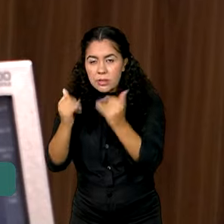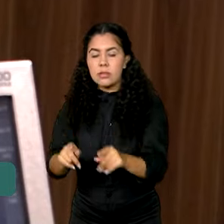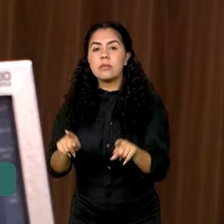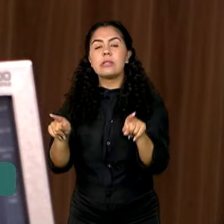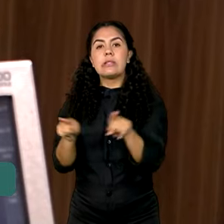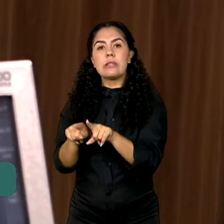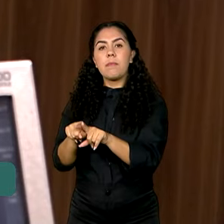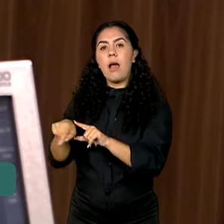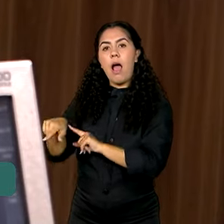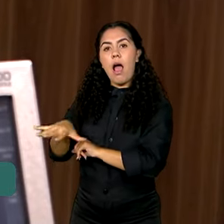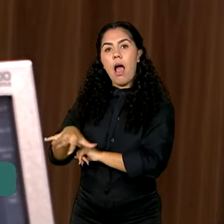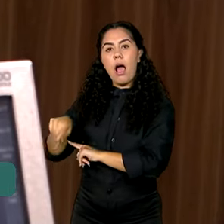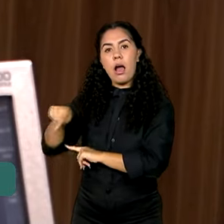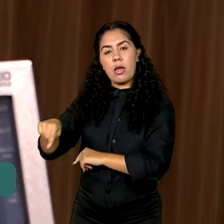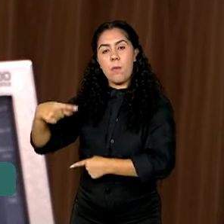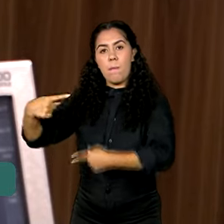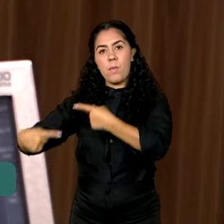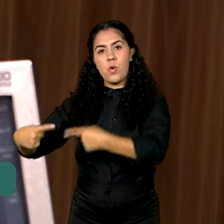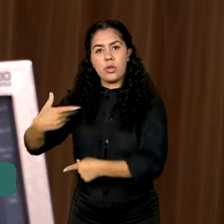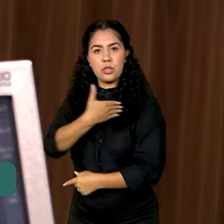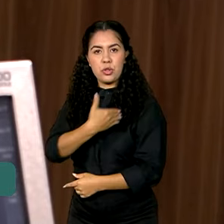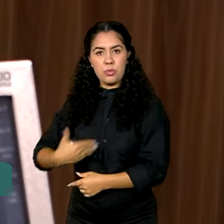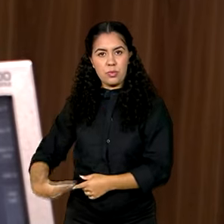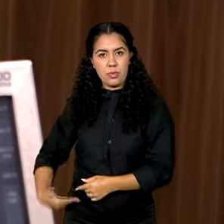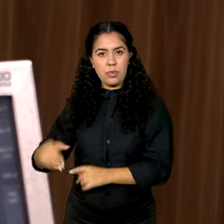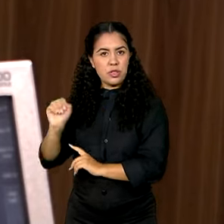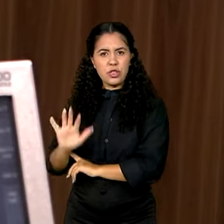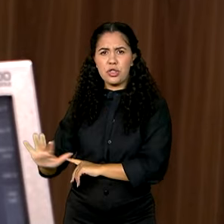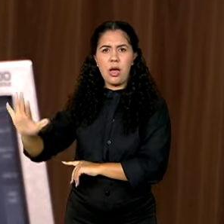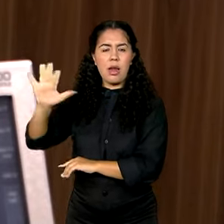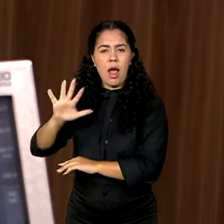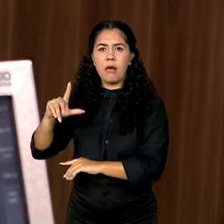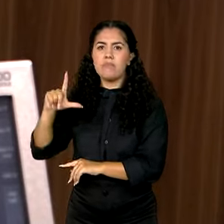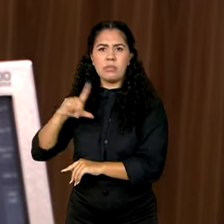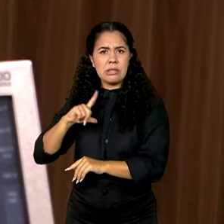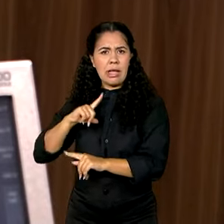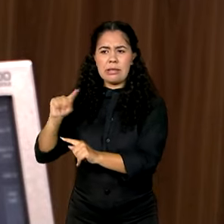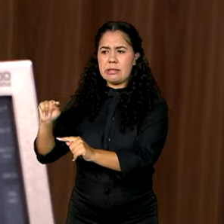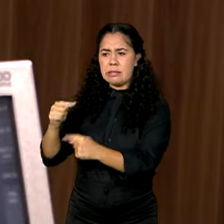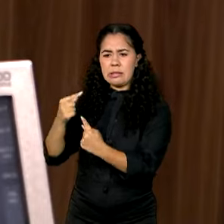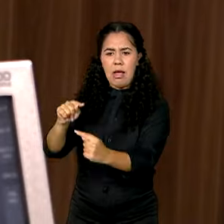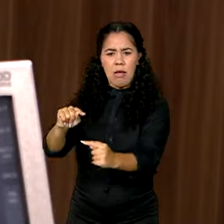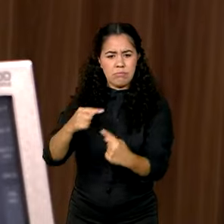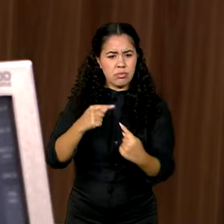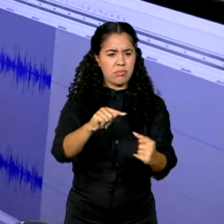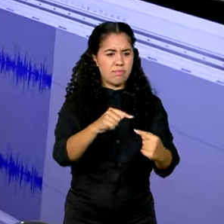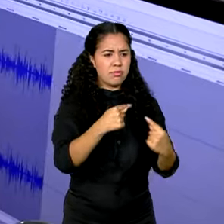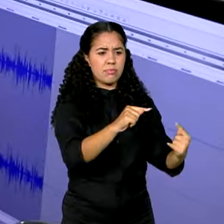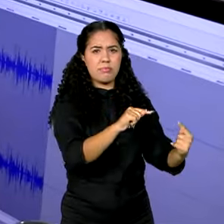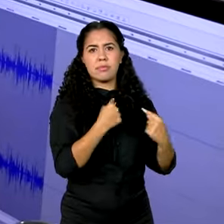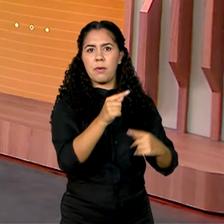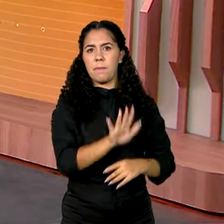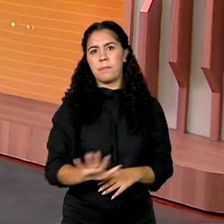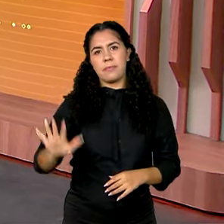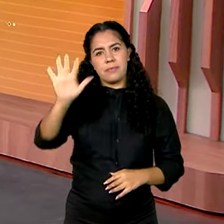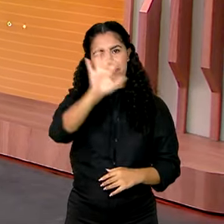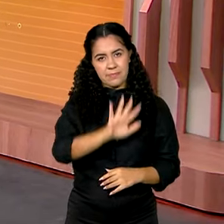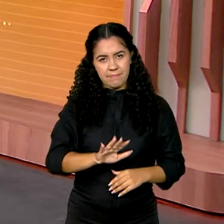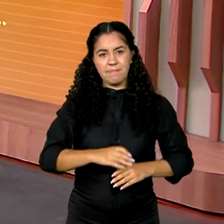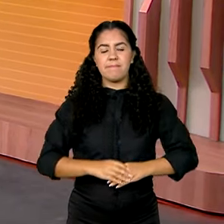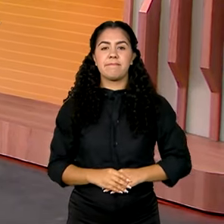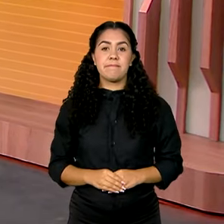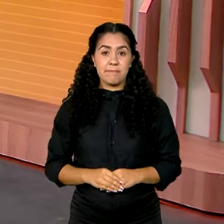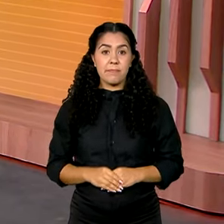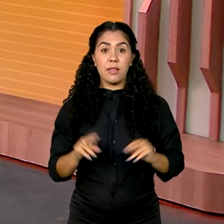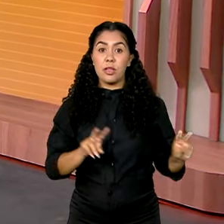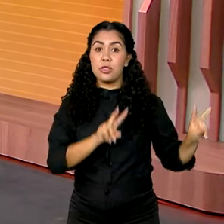também em políticas públicas, de uma maneira geral, em desafios de políticas públicas, né, pro país.